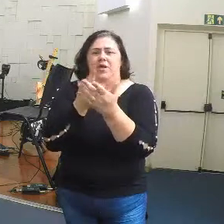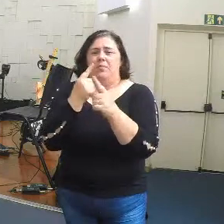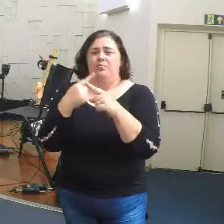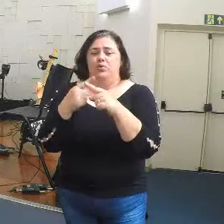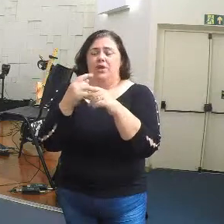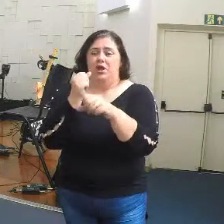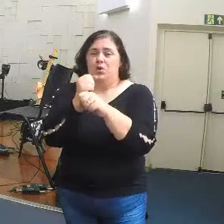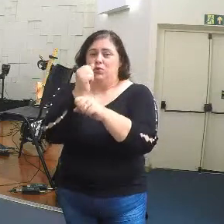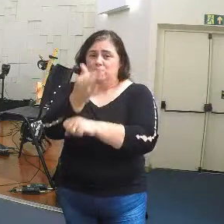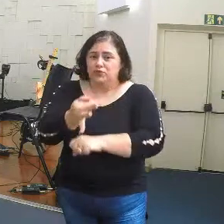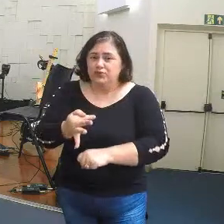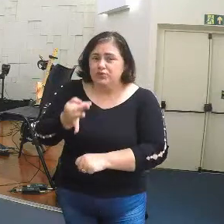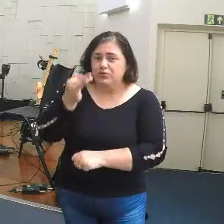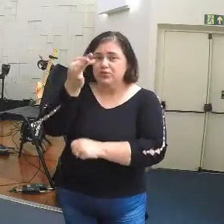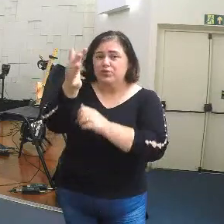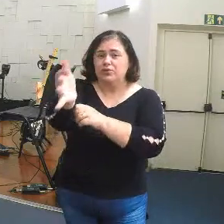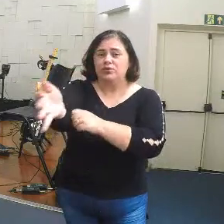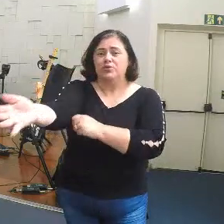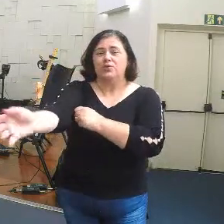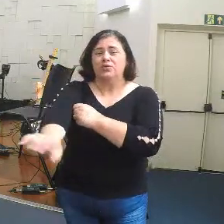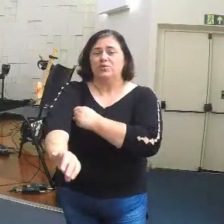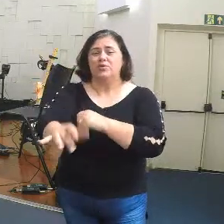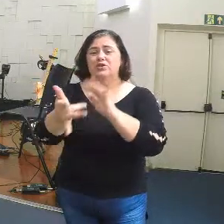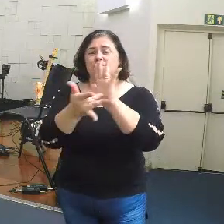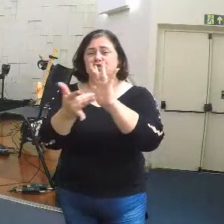que é justo e que sabe que você é pecador,